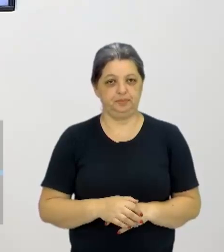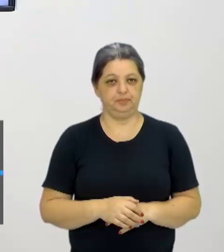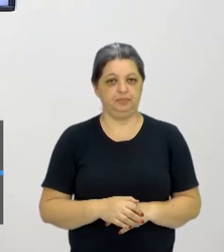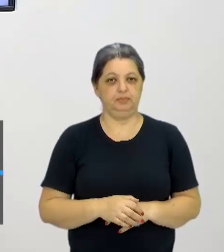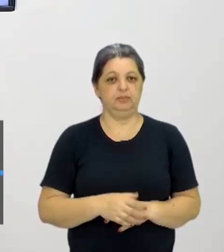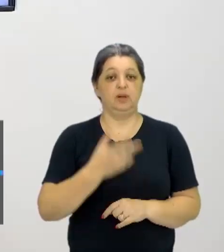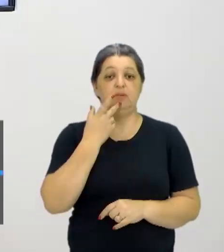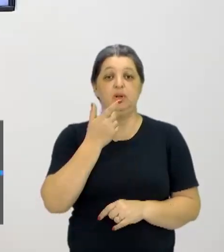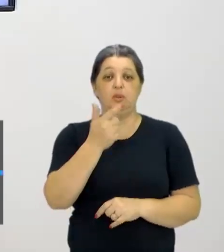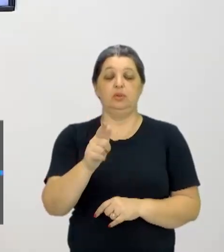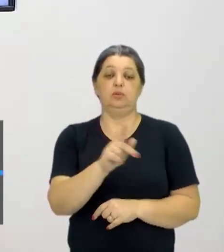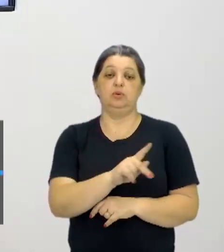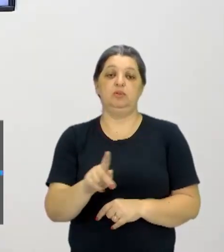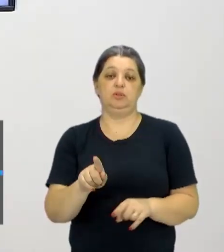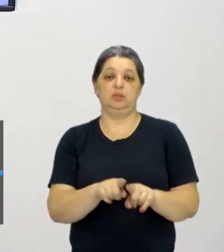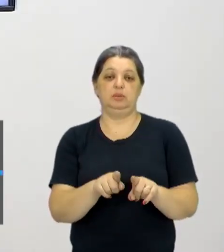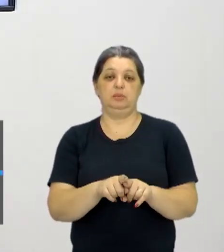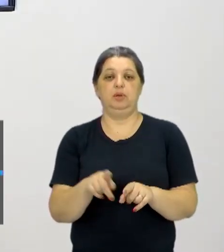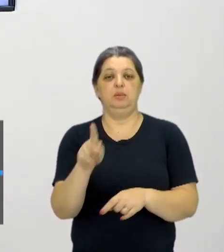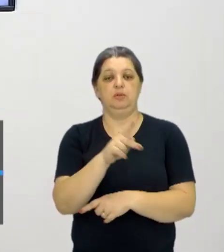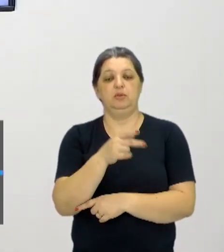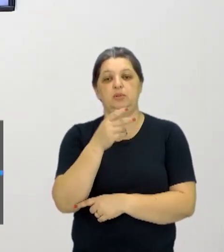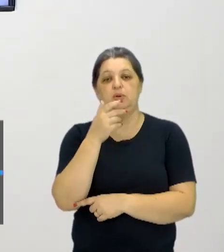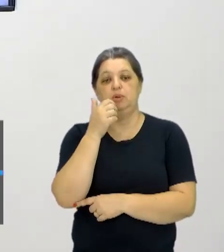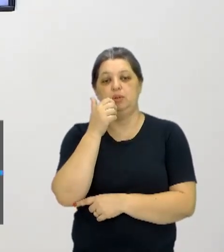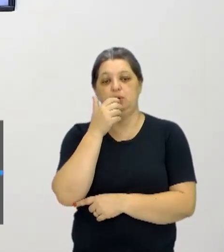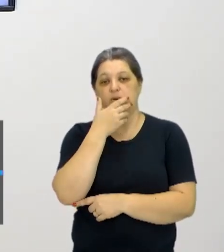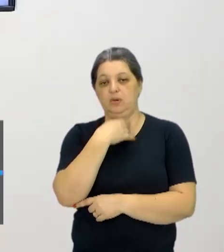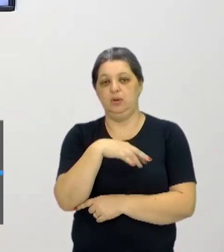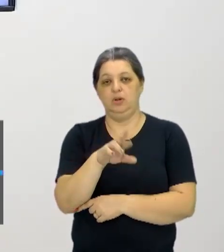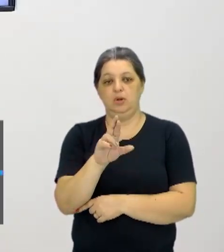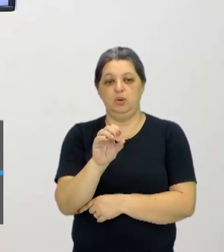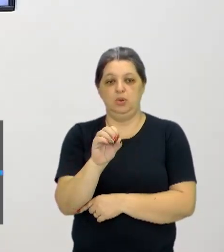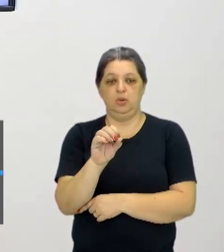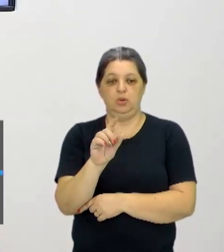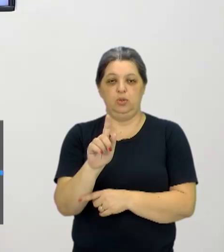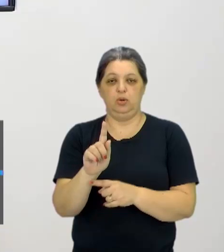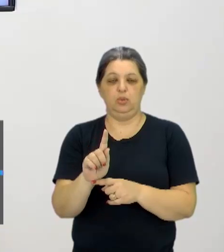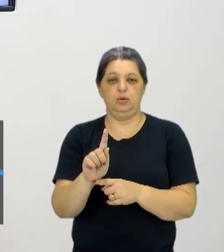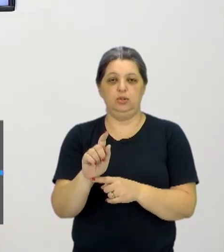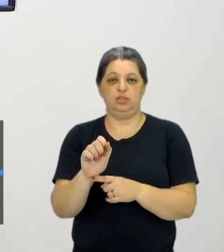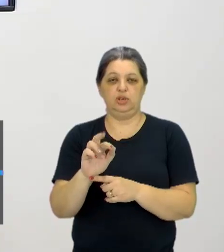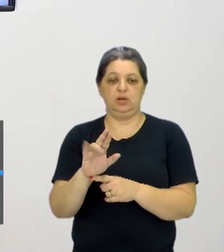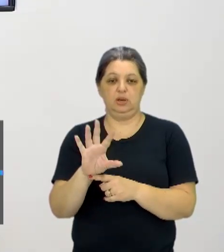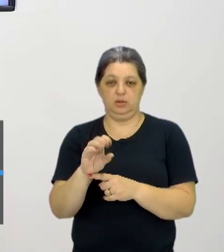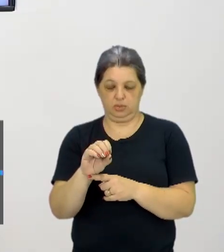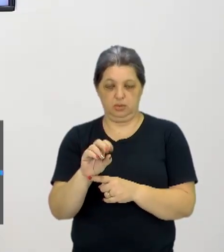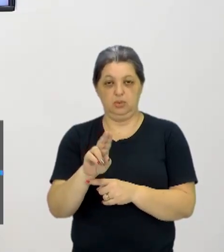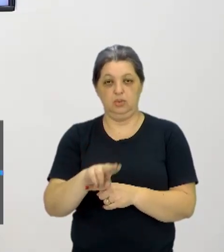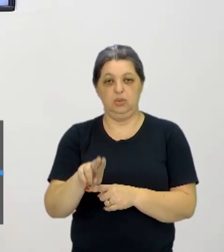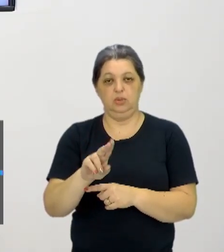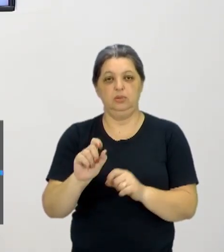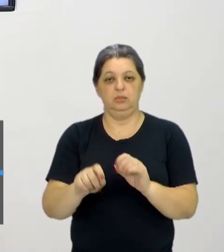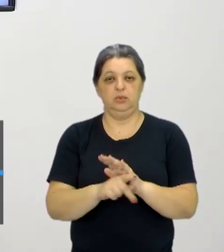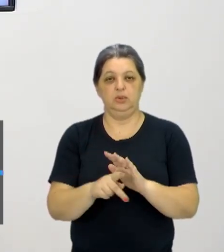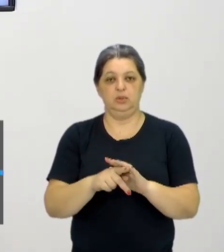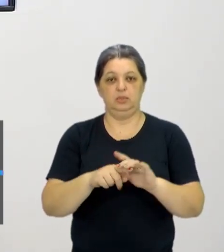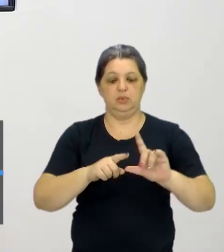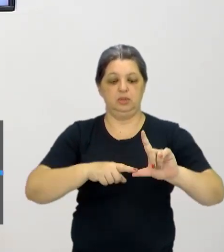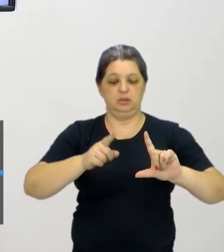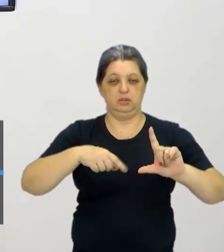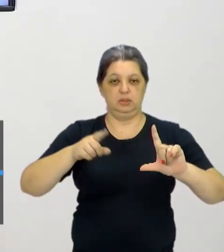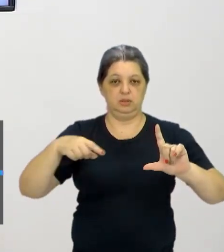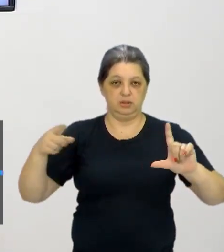outros professores. Ó, o professor Rogério está dizendo que utiliza esses casos de razão, proporção, em gráficos